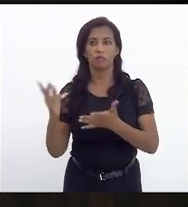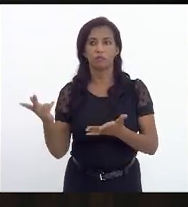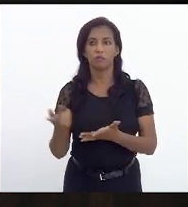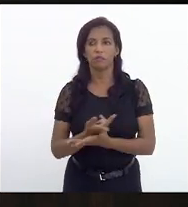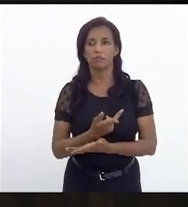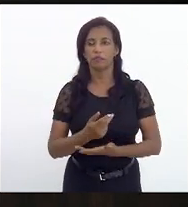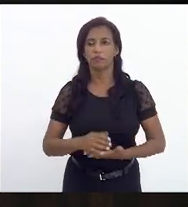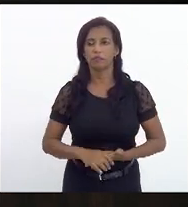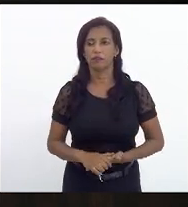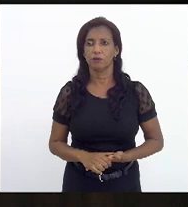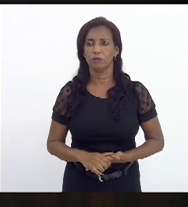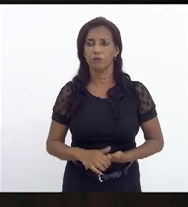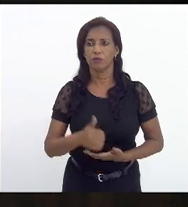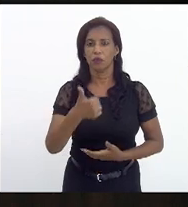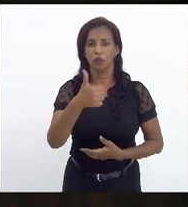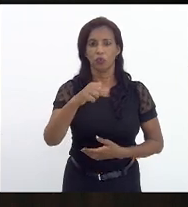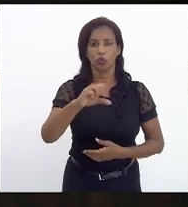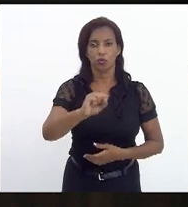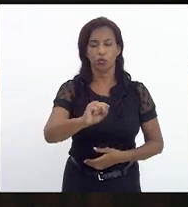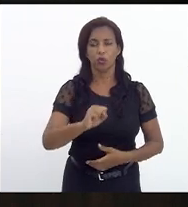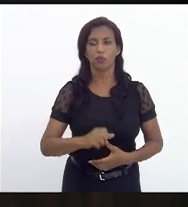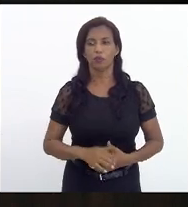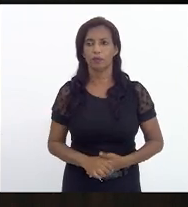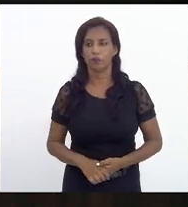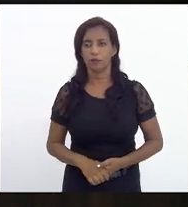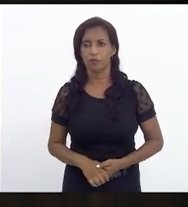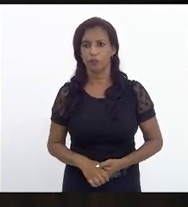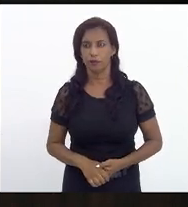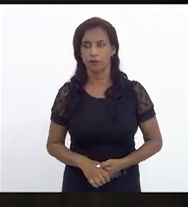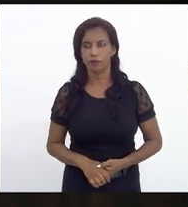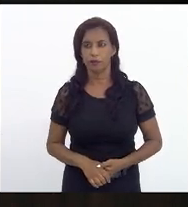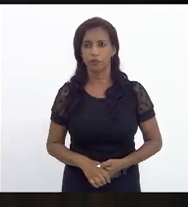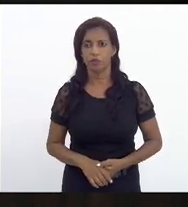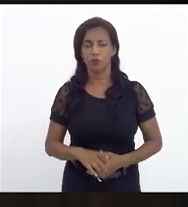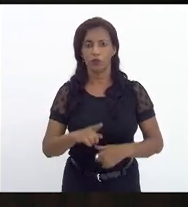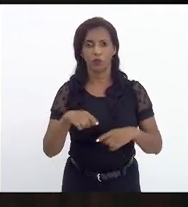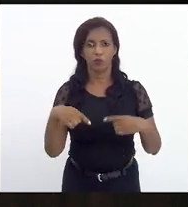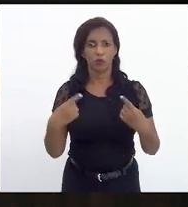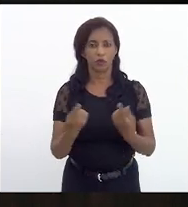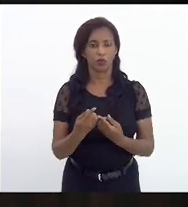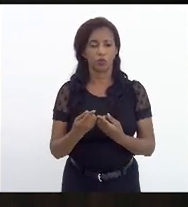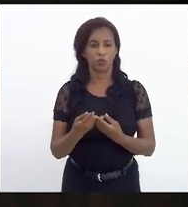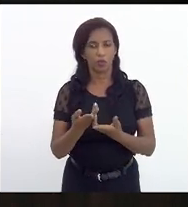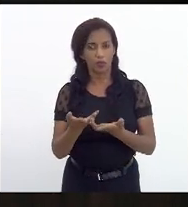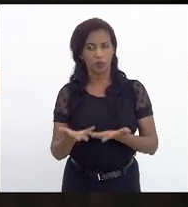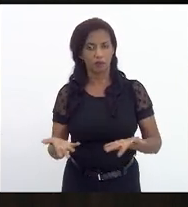realizada no 18º andar. Nós vamos estar inaugurando...